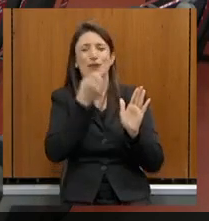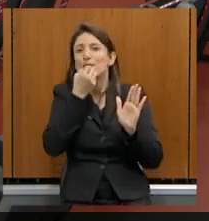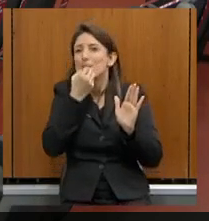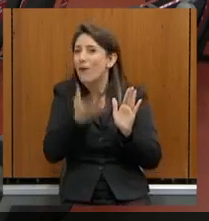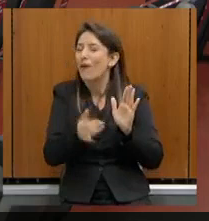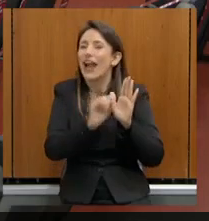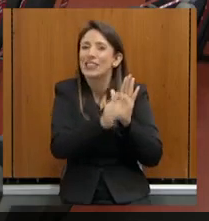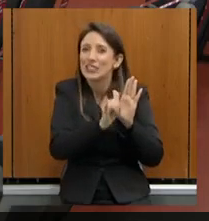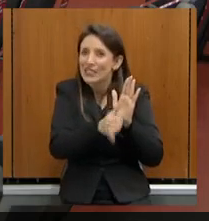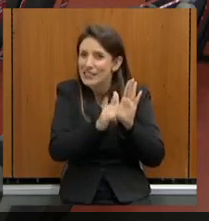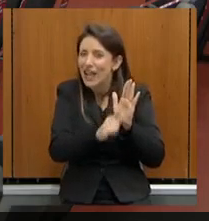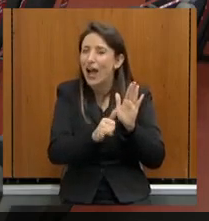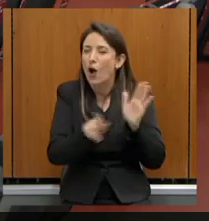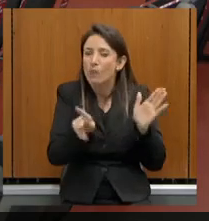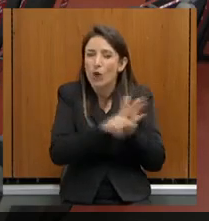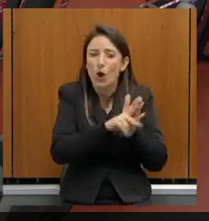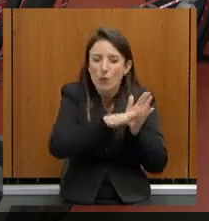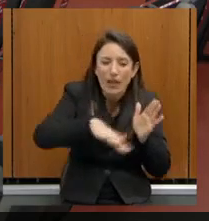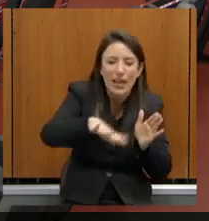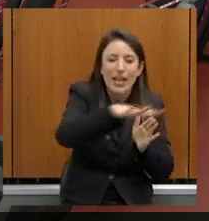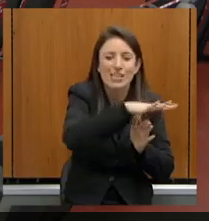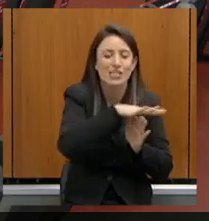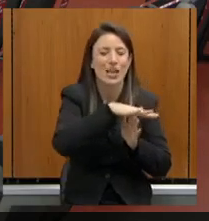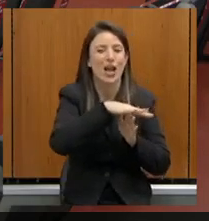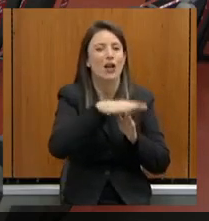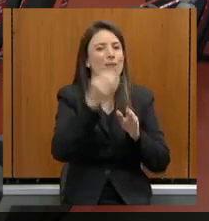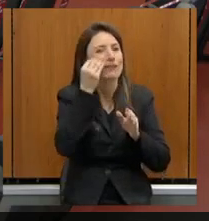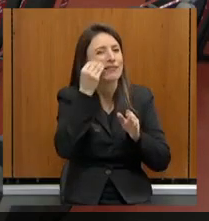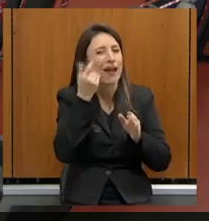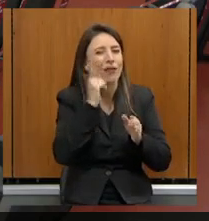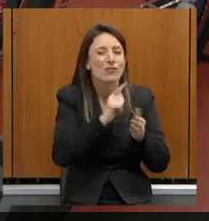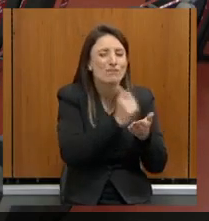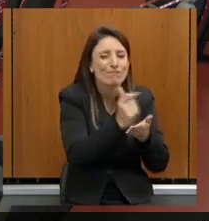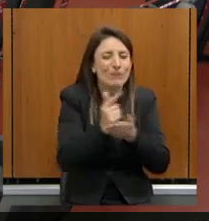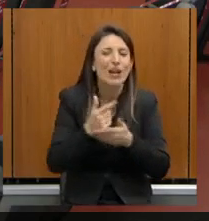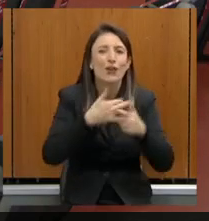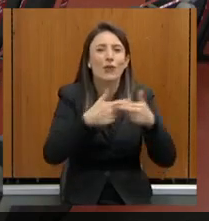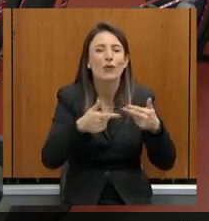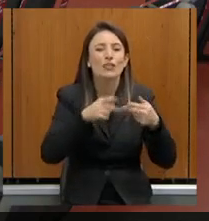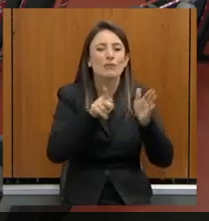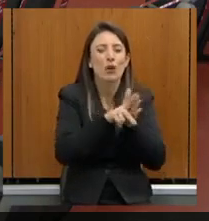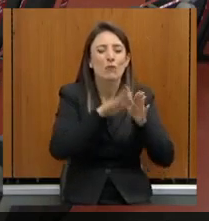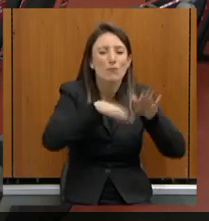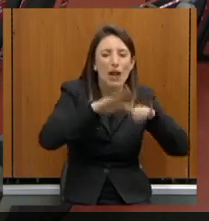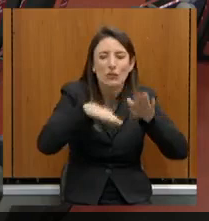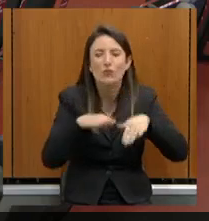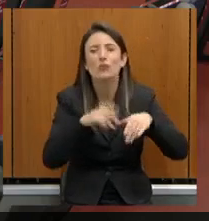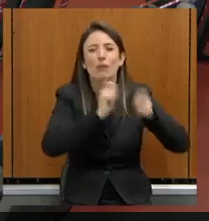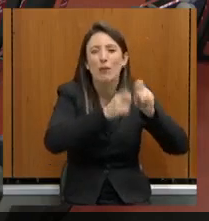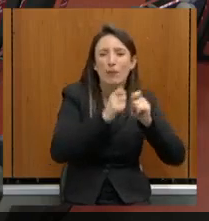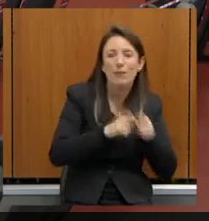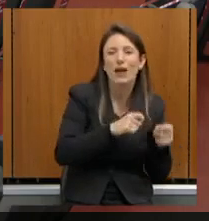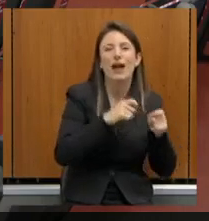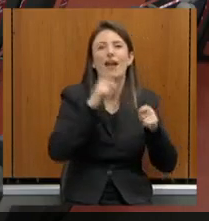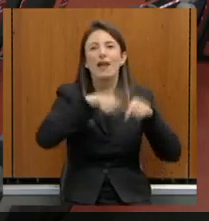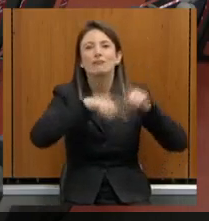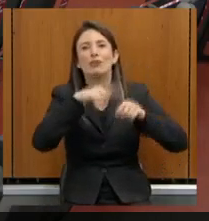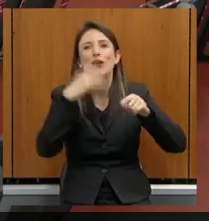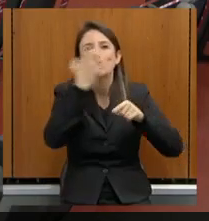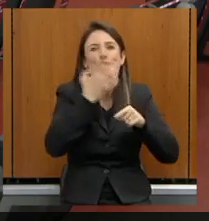regionalizado com as características dos batuques dos sonoridades regionais é uma ideia realmente fantástica